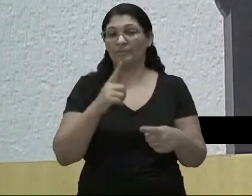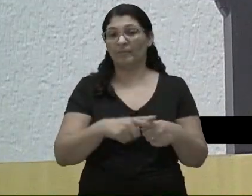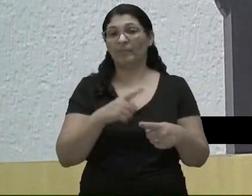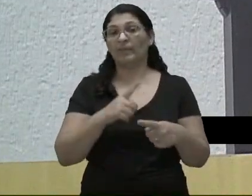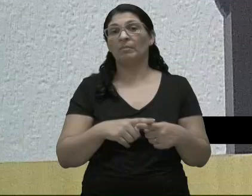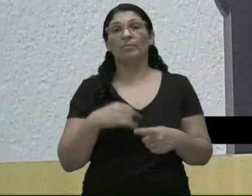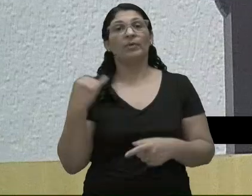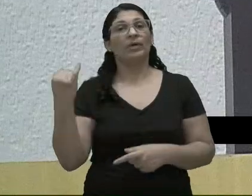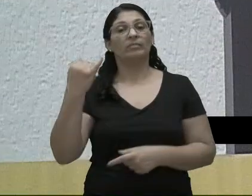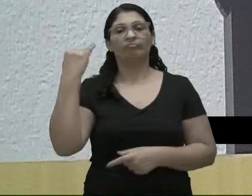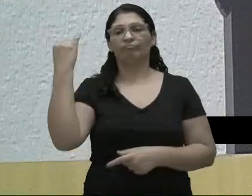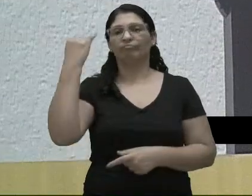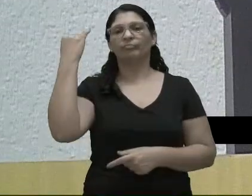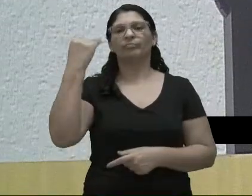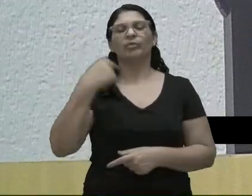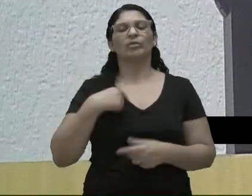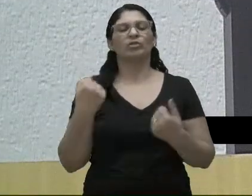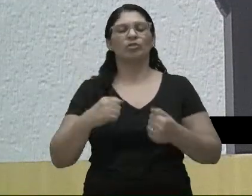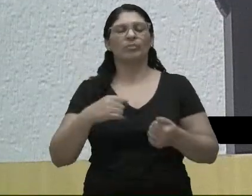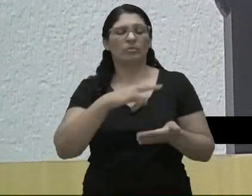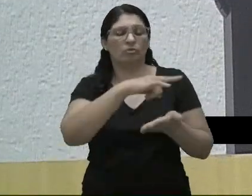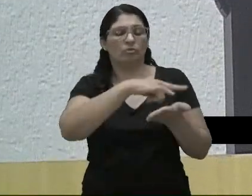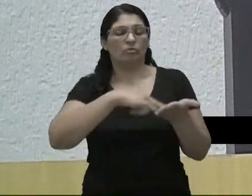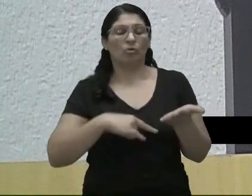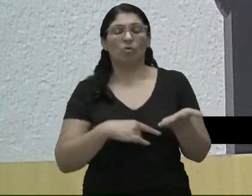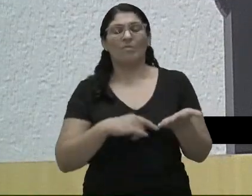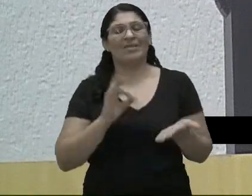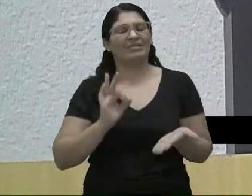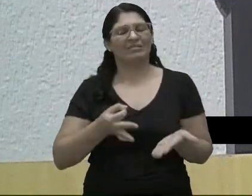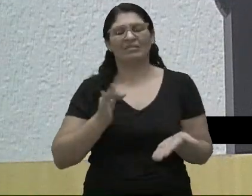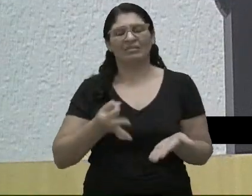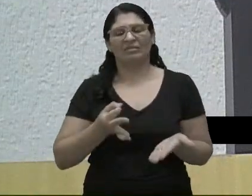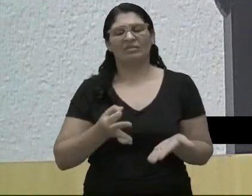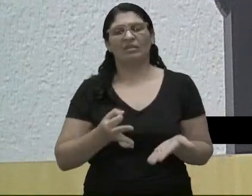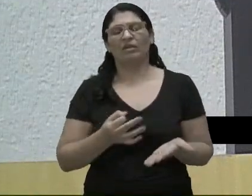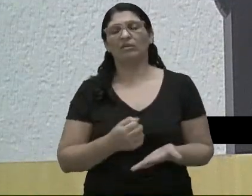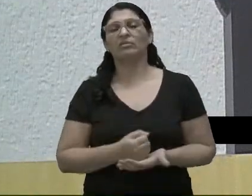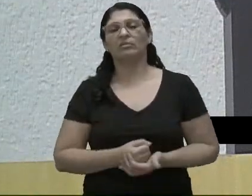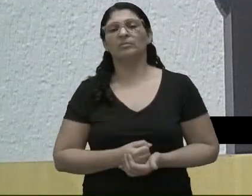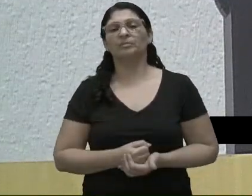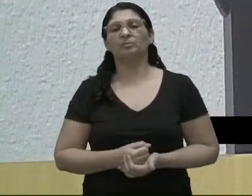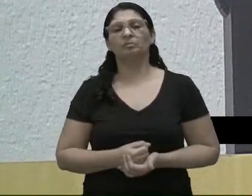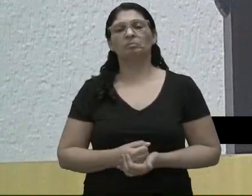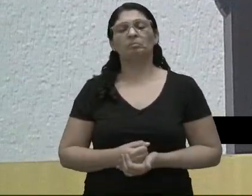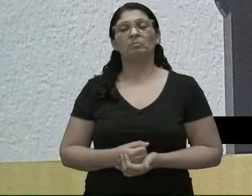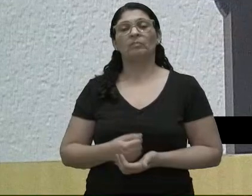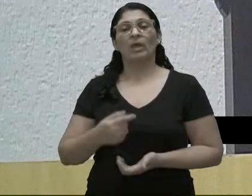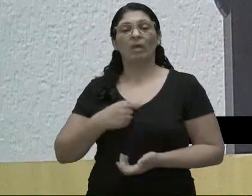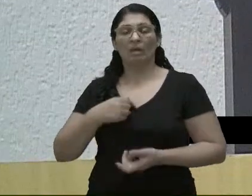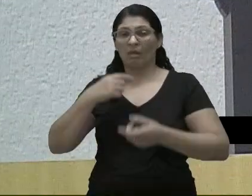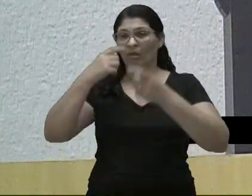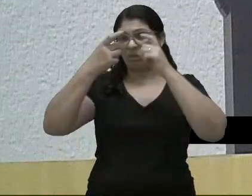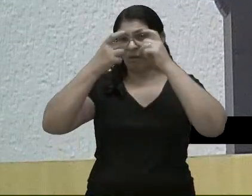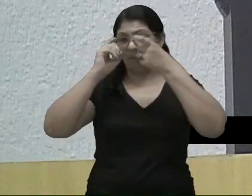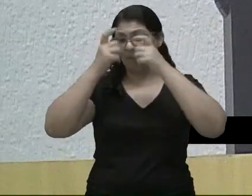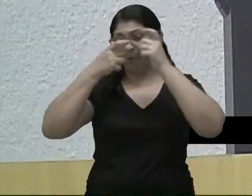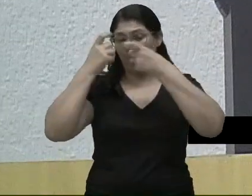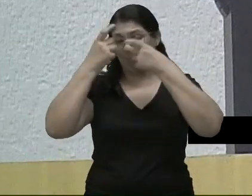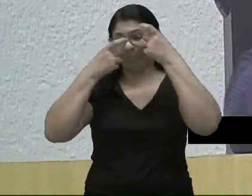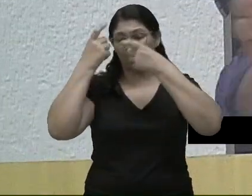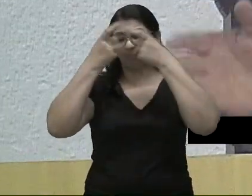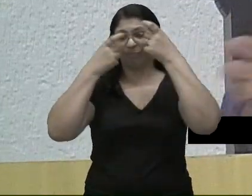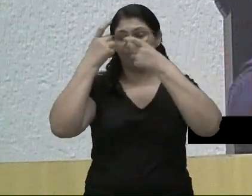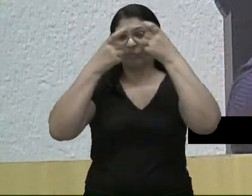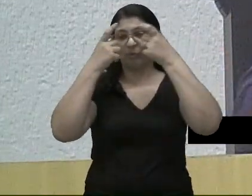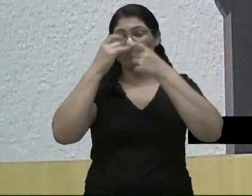dos autos, eu preciso ter um documento e a entrada dele. Tá? Então, realmente eu fiquei preocupado pela fala do vereador